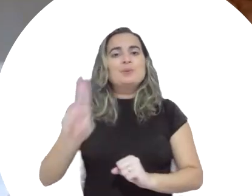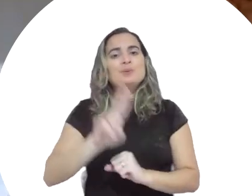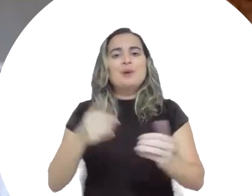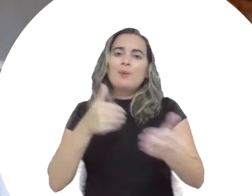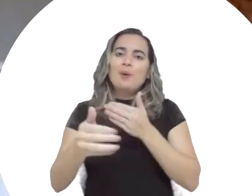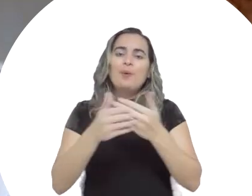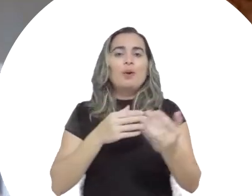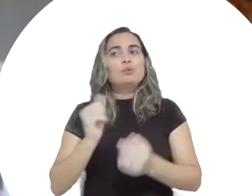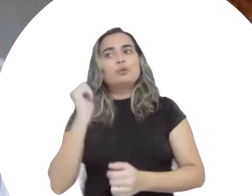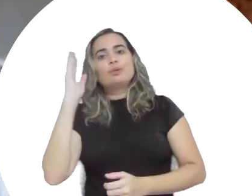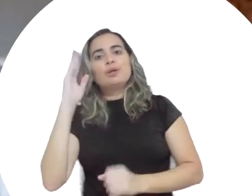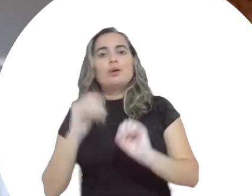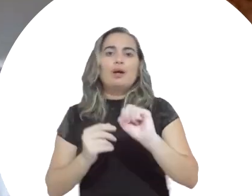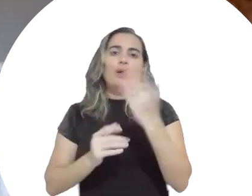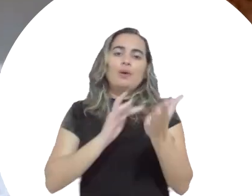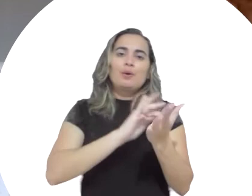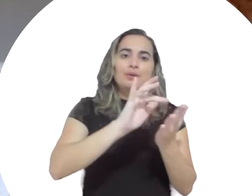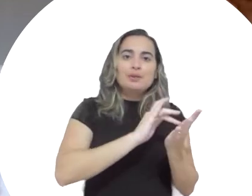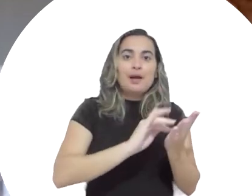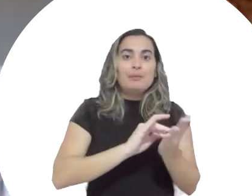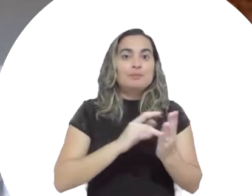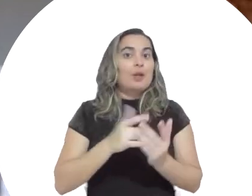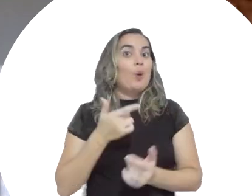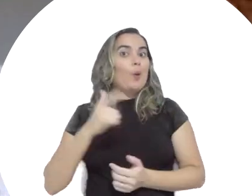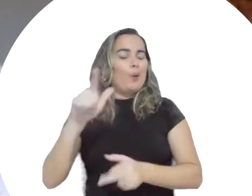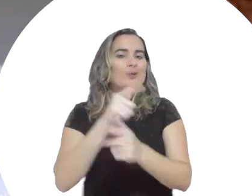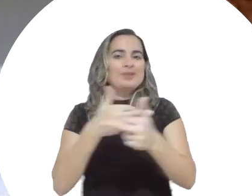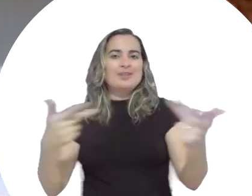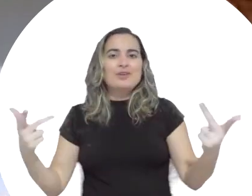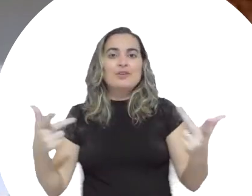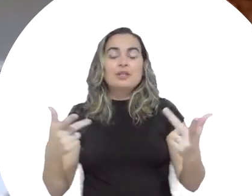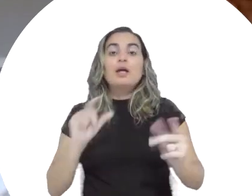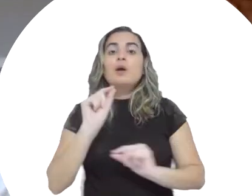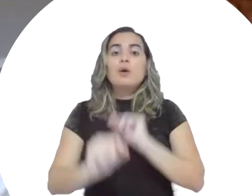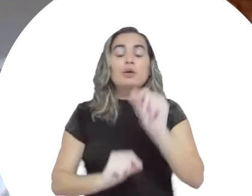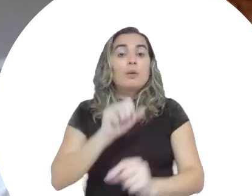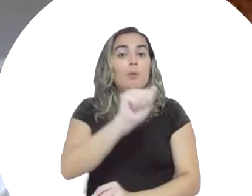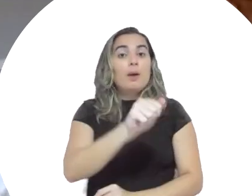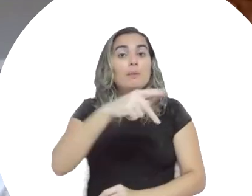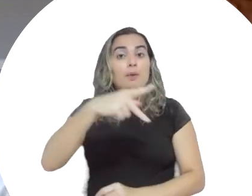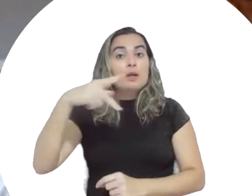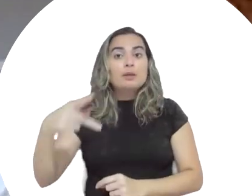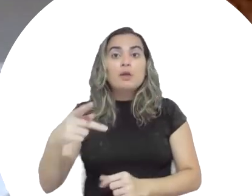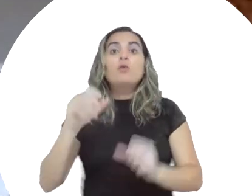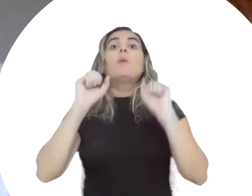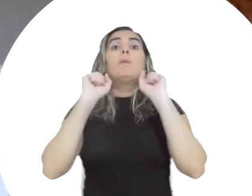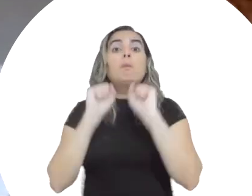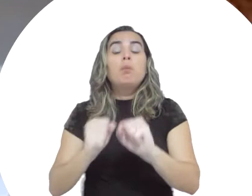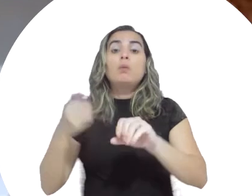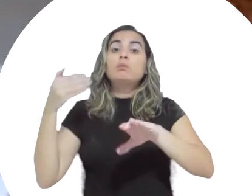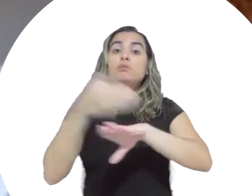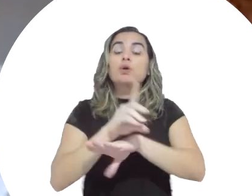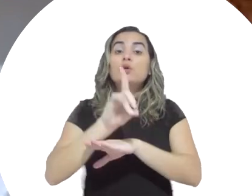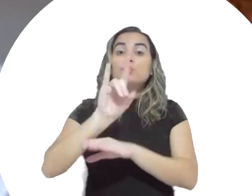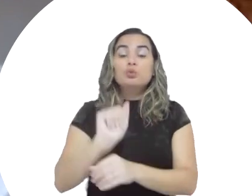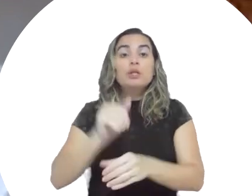aplicativo. E outra novidade é que o aplicativo pode ser usado no dia da eleição, o mesário pode levar